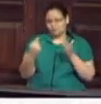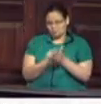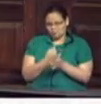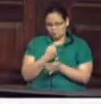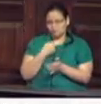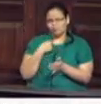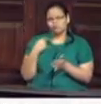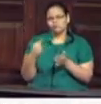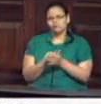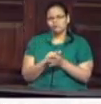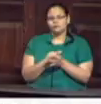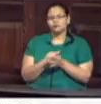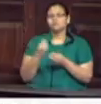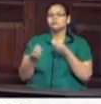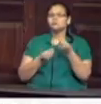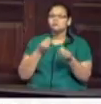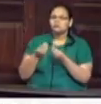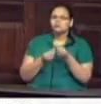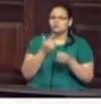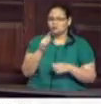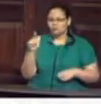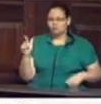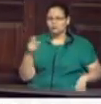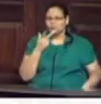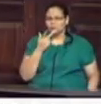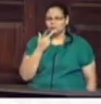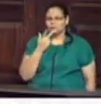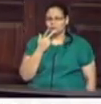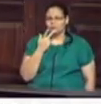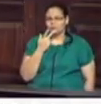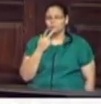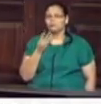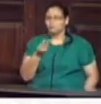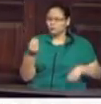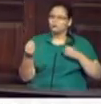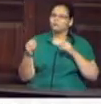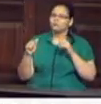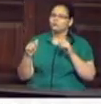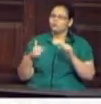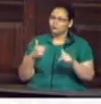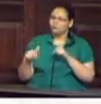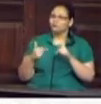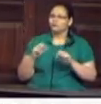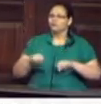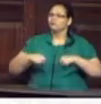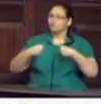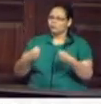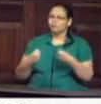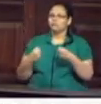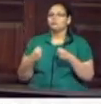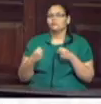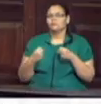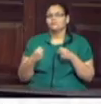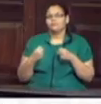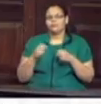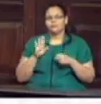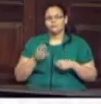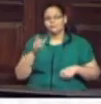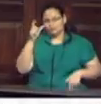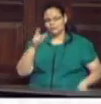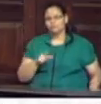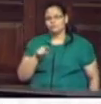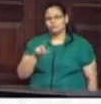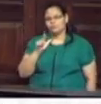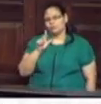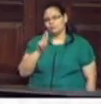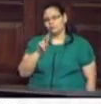pergunta, e lá, como é que são os outros? Eu falo assim, tem muitos que trabalham, não são todos, logicamente, mas o primeiro é o deputado